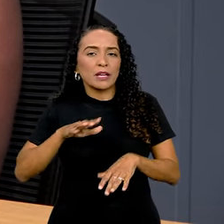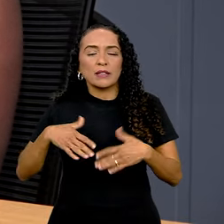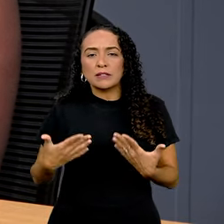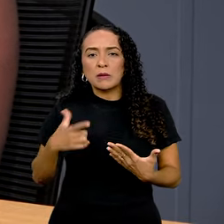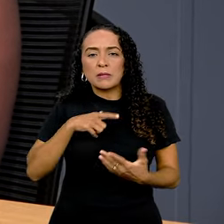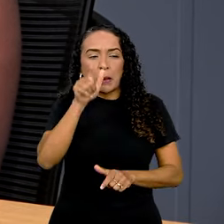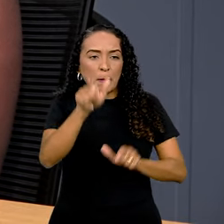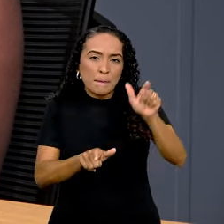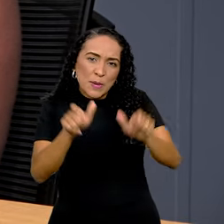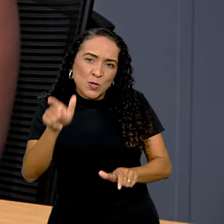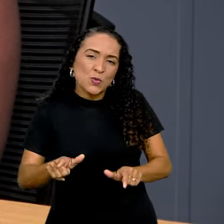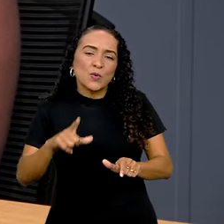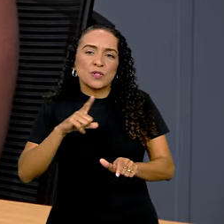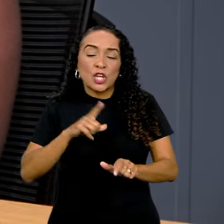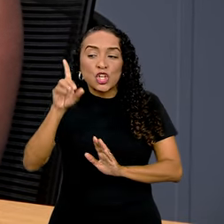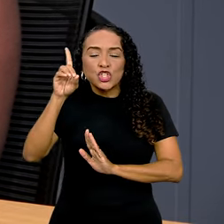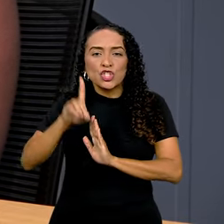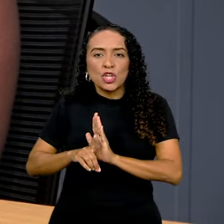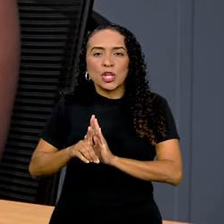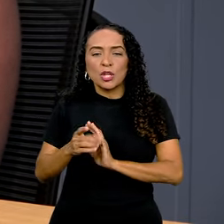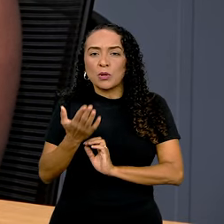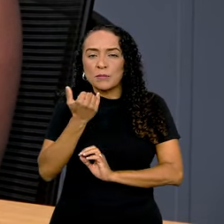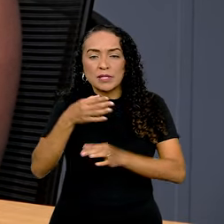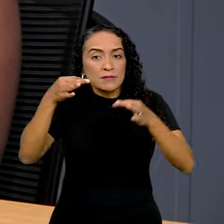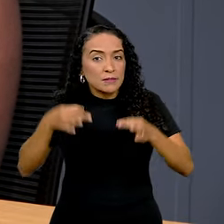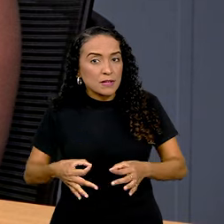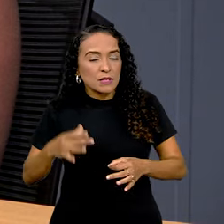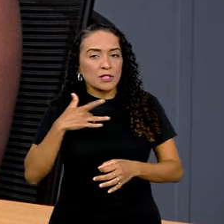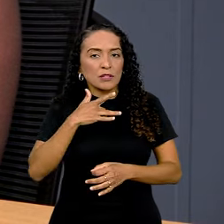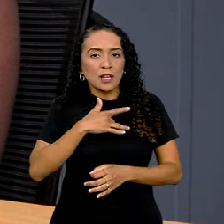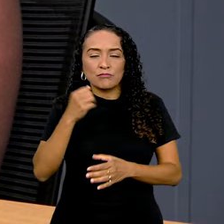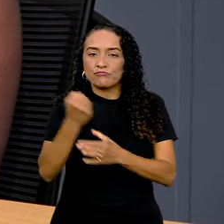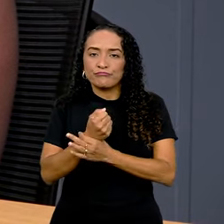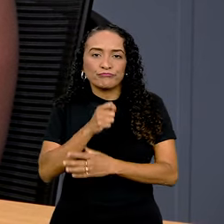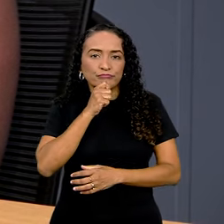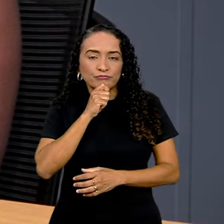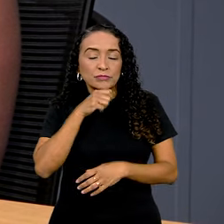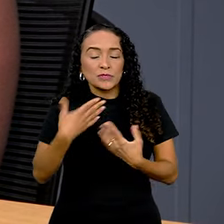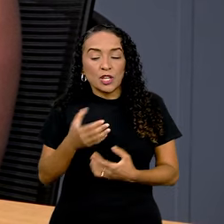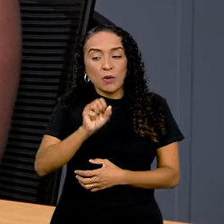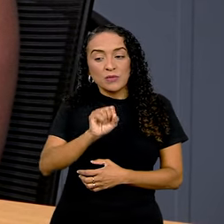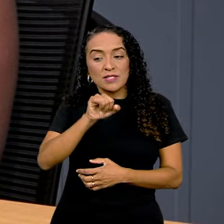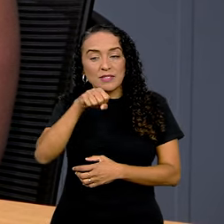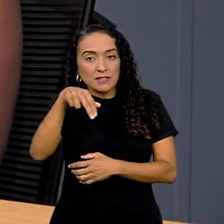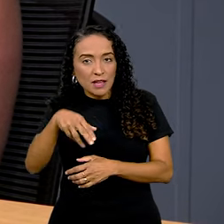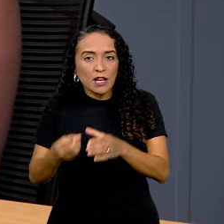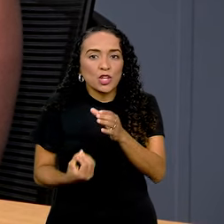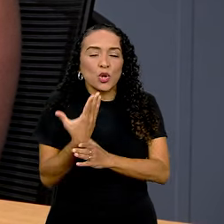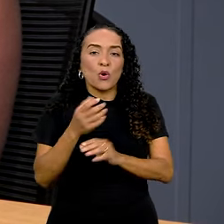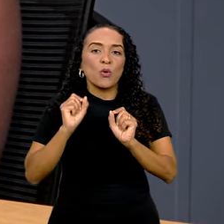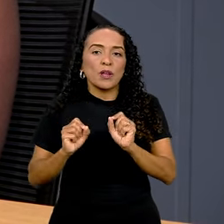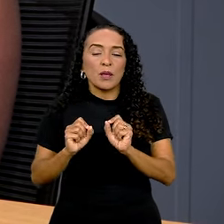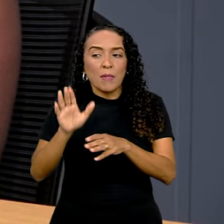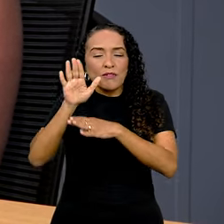gente ainda tem pessoas que t o seu direito humano alimentação adequado saudável não Garantido e o cisan ele foi criado